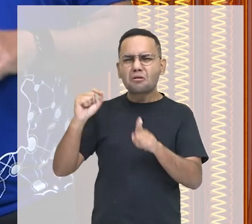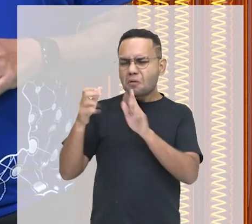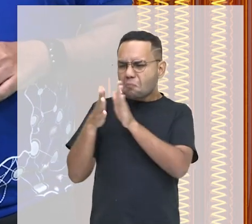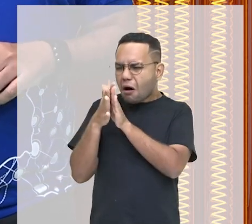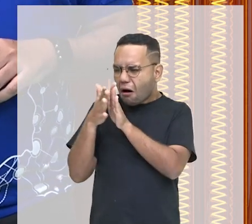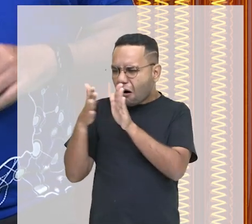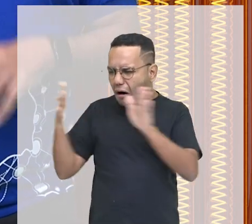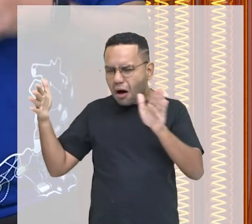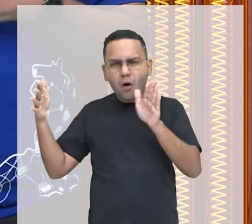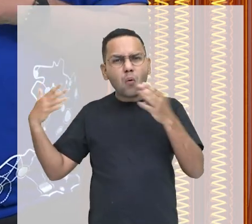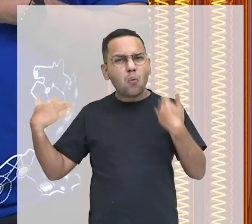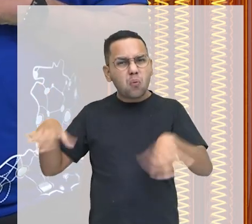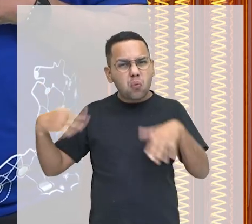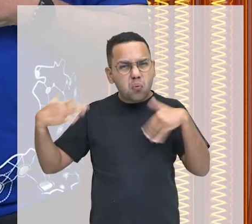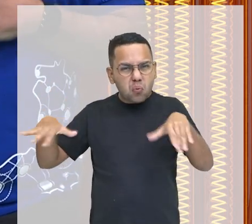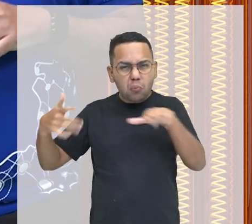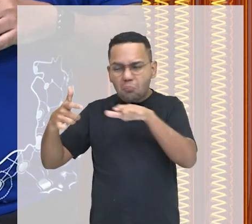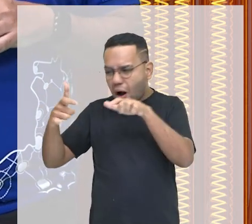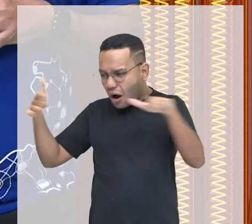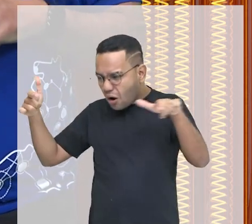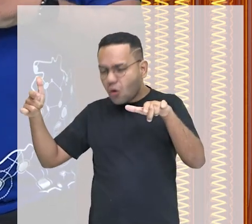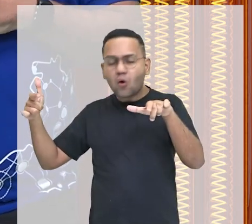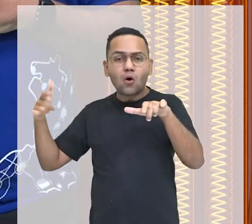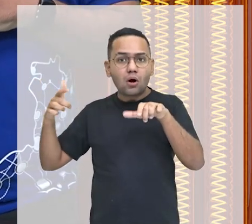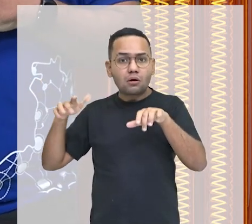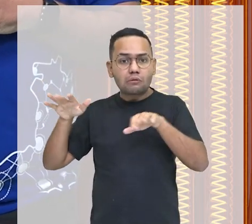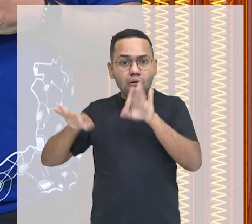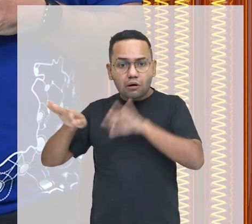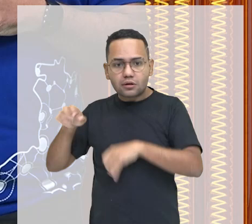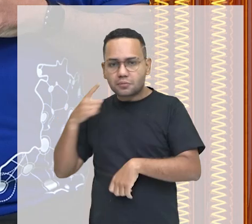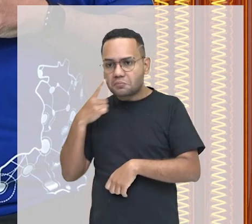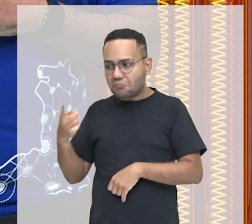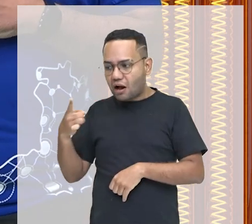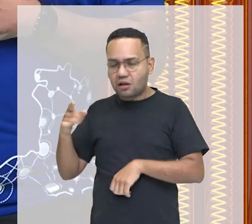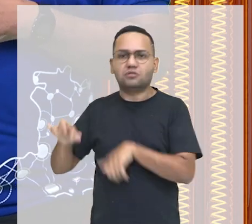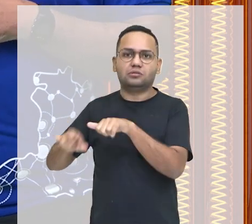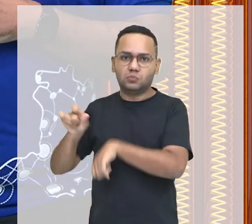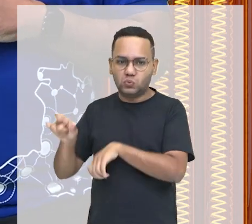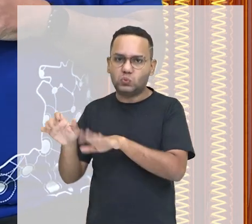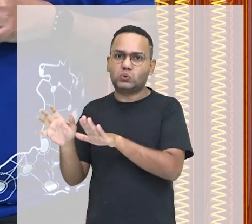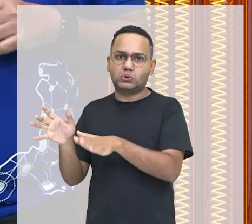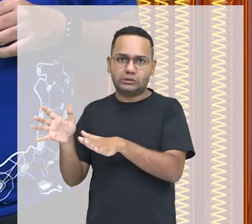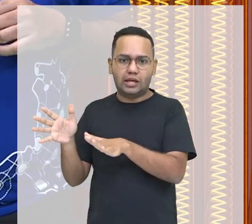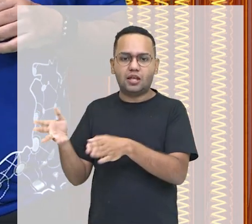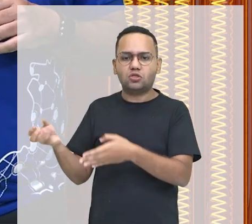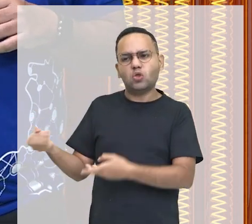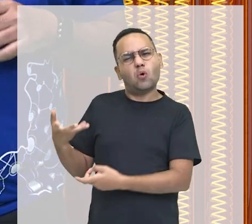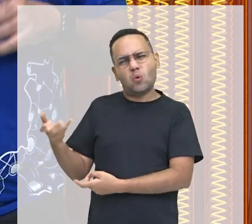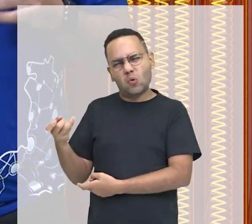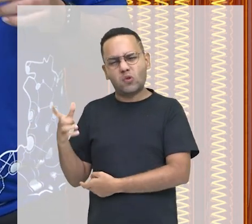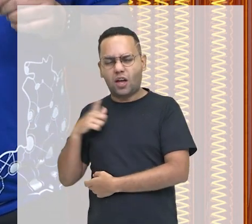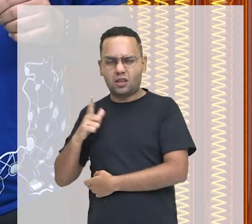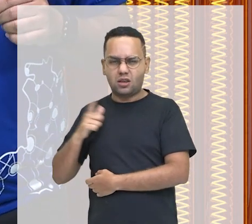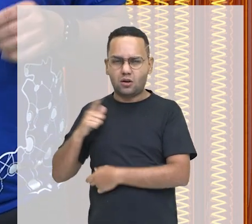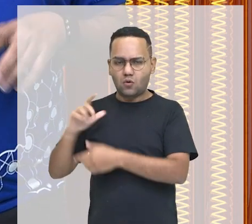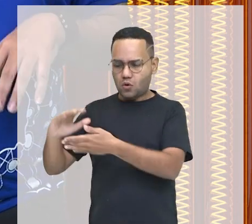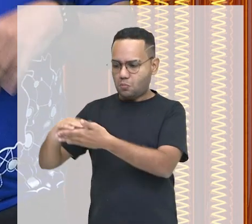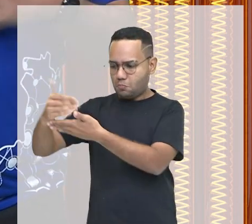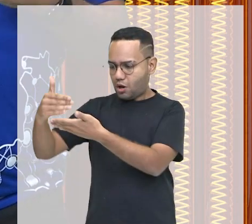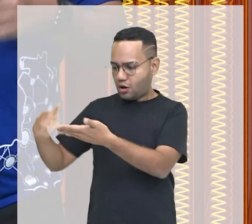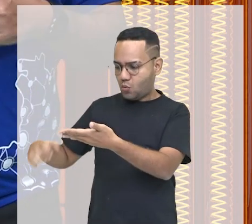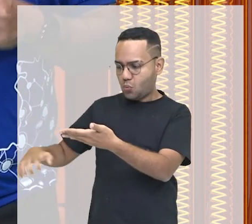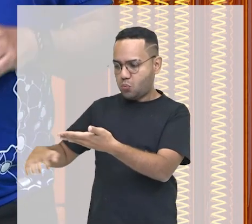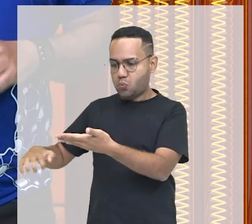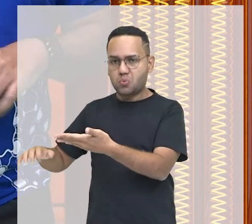e instituições. Isso aqui é um PC. Esse aqui já está meio moderno, hein? Já tinha mouse aqui. Mas, para você ter uma ideia,